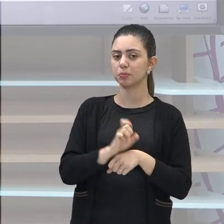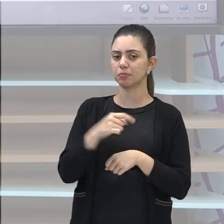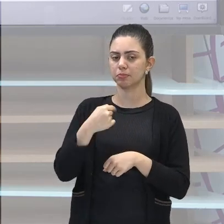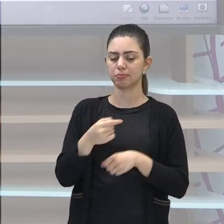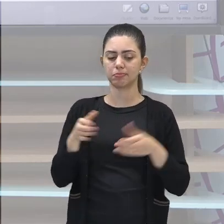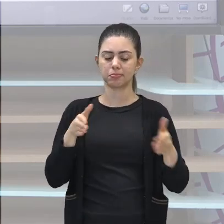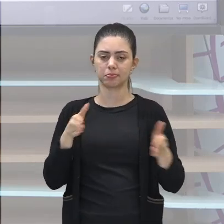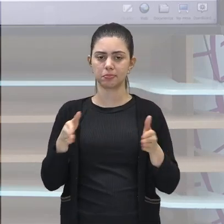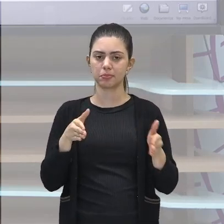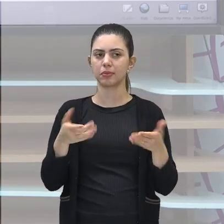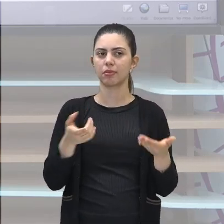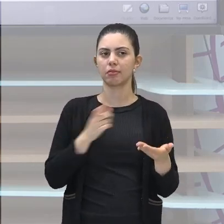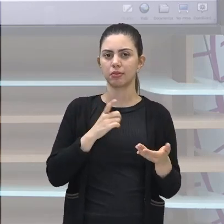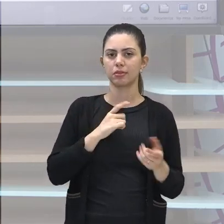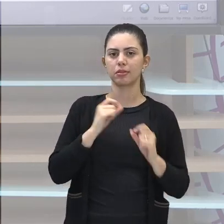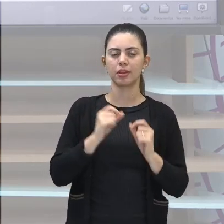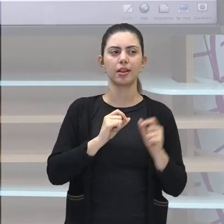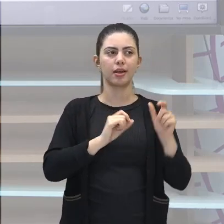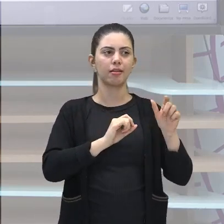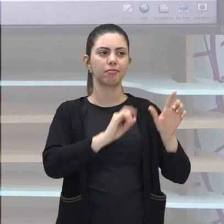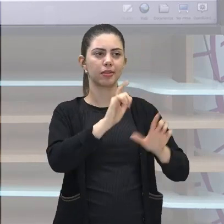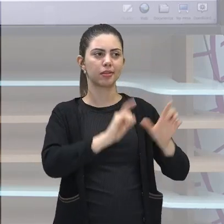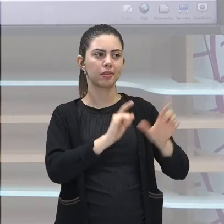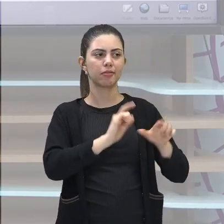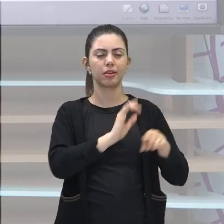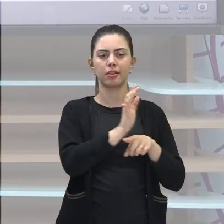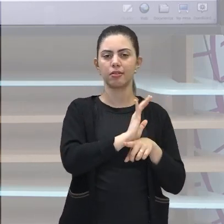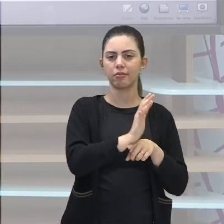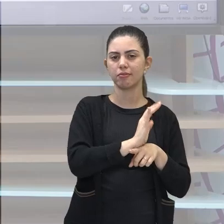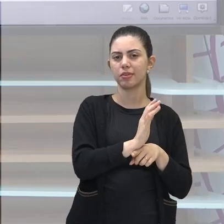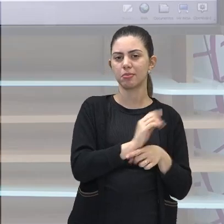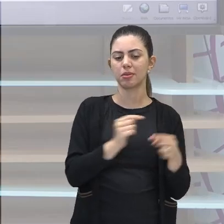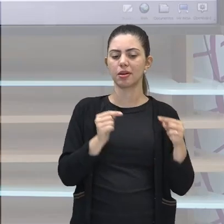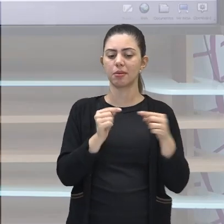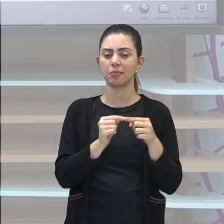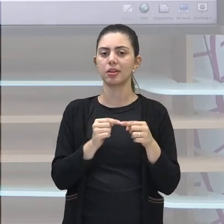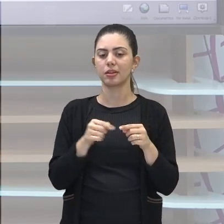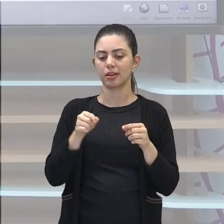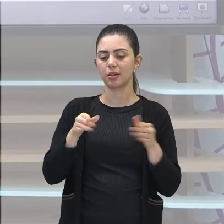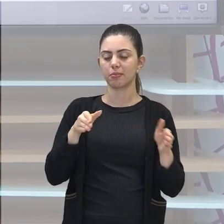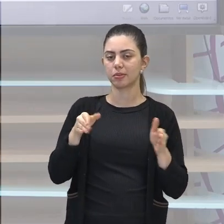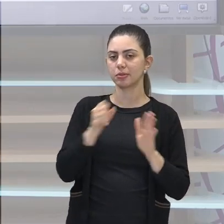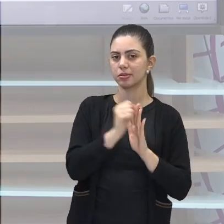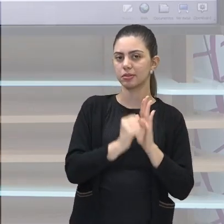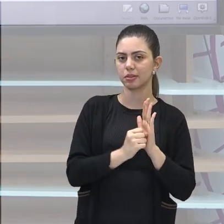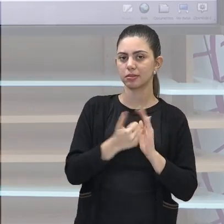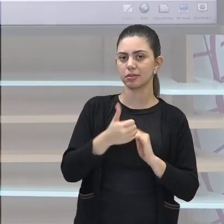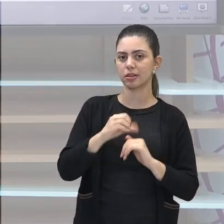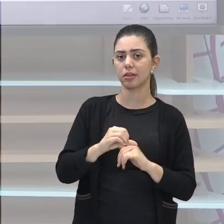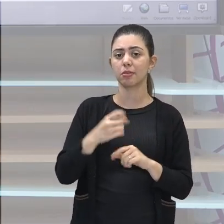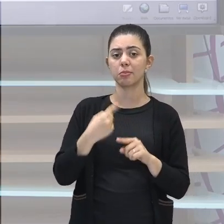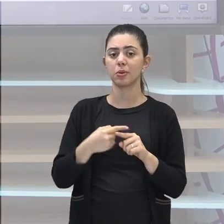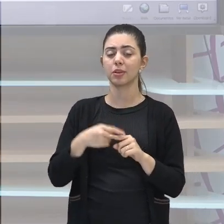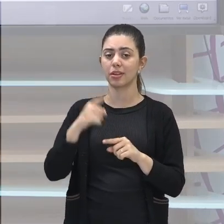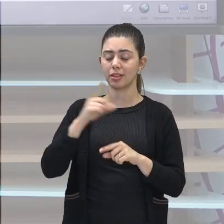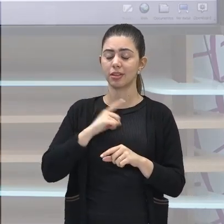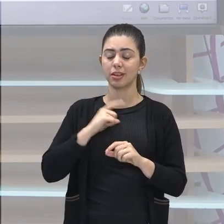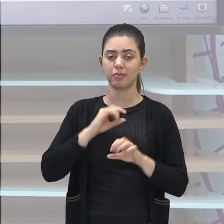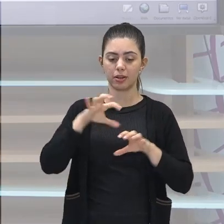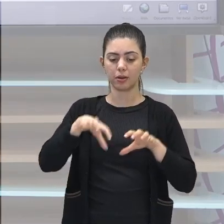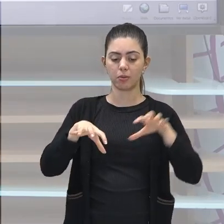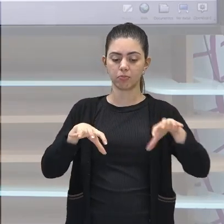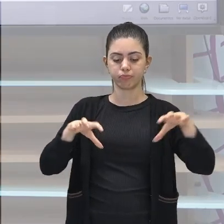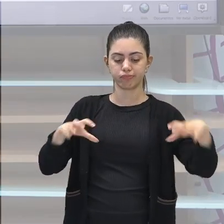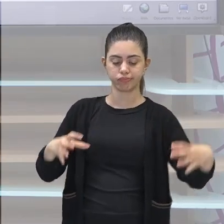dentro desses desenhos e filmes de faroeste, porque foi a região que foi anexada. Então